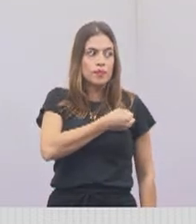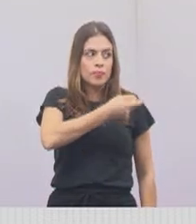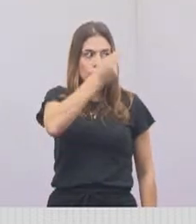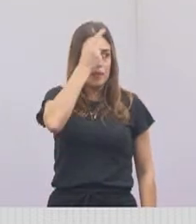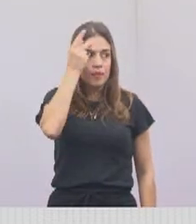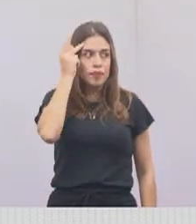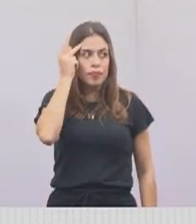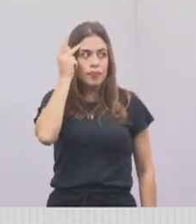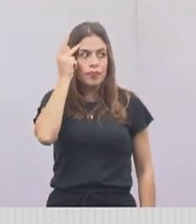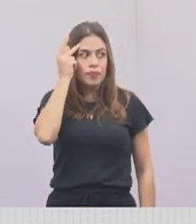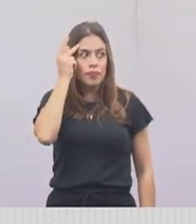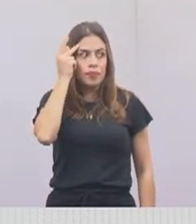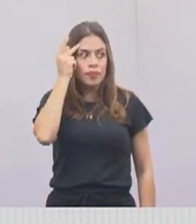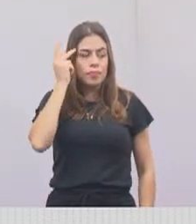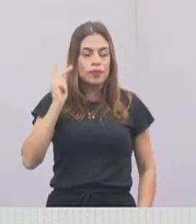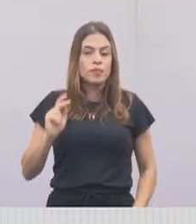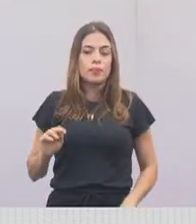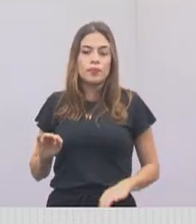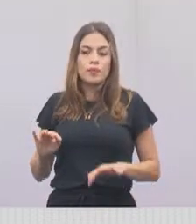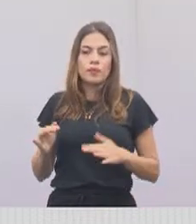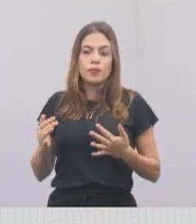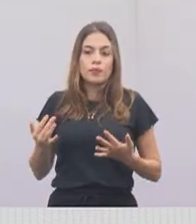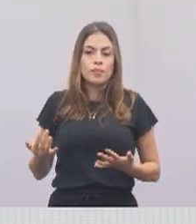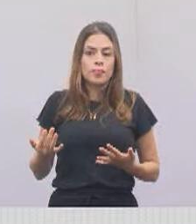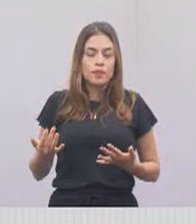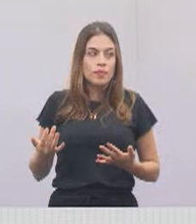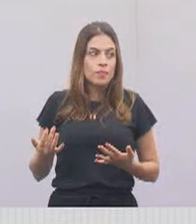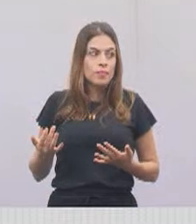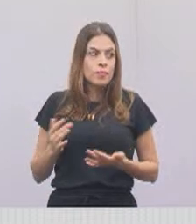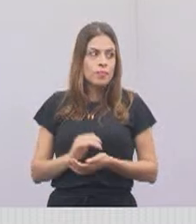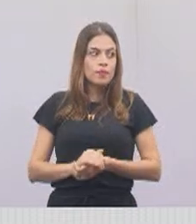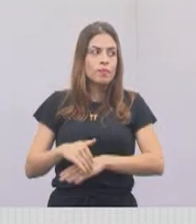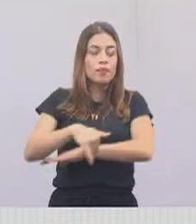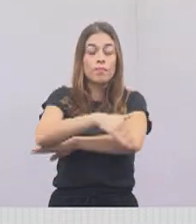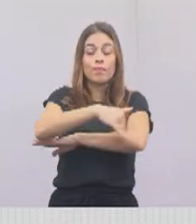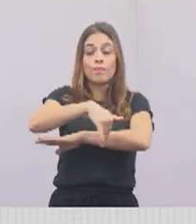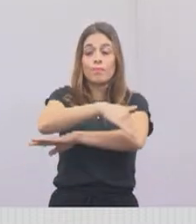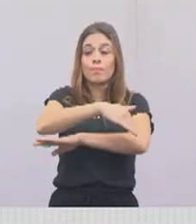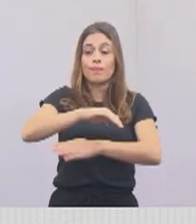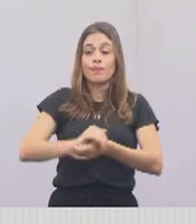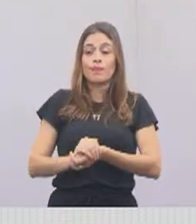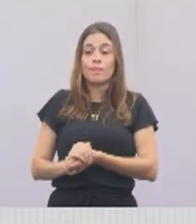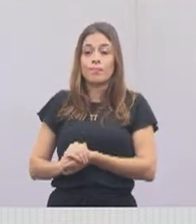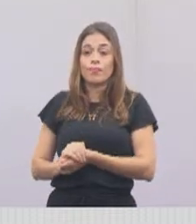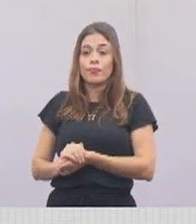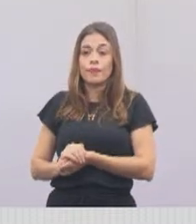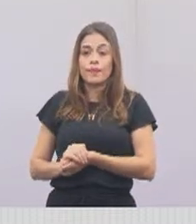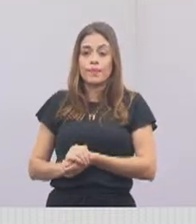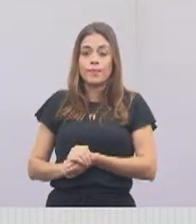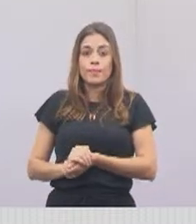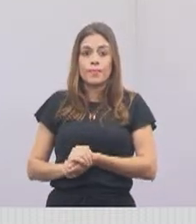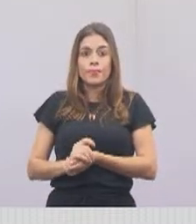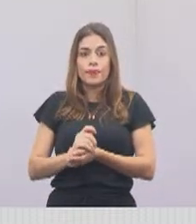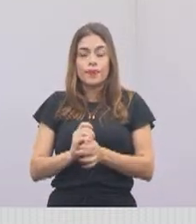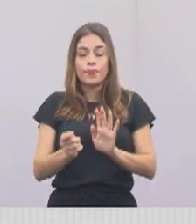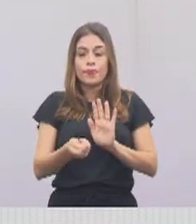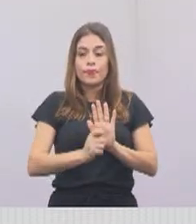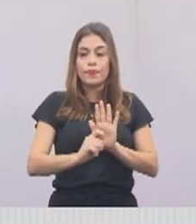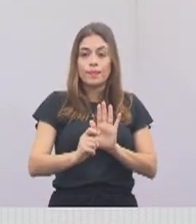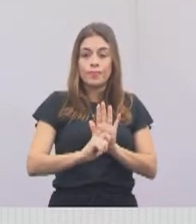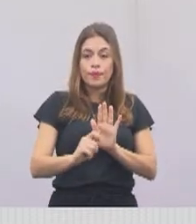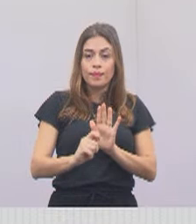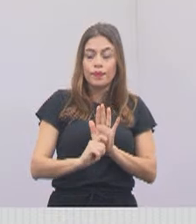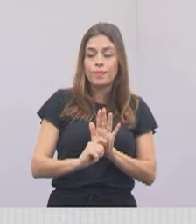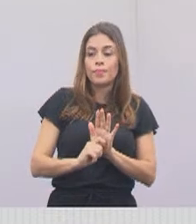pessoas moradoras de rua. Talvez tenham voltado para as drogas, talvez estão sem rumo, tenham ido